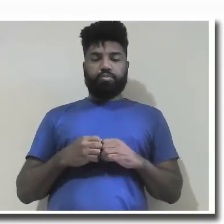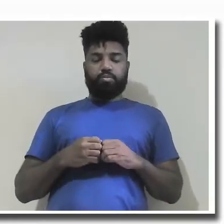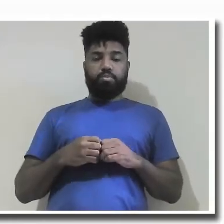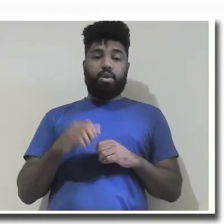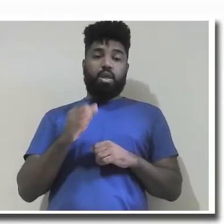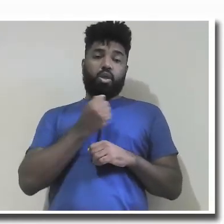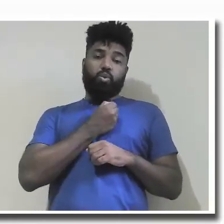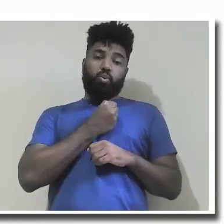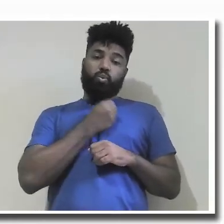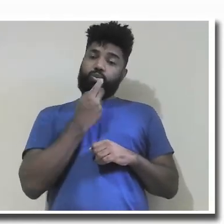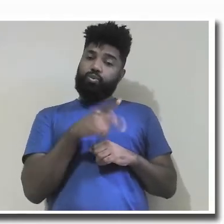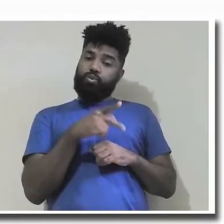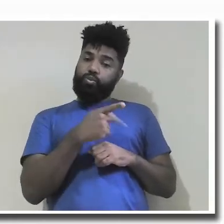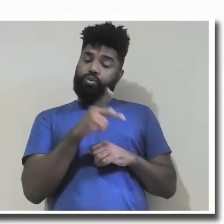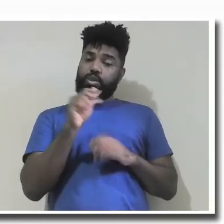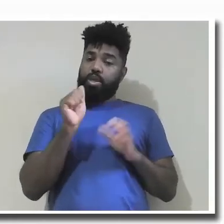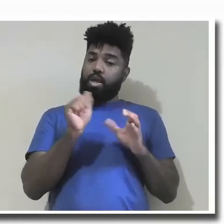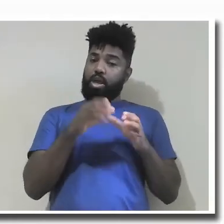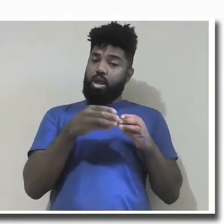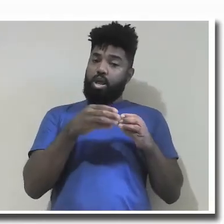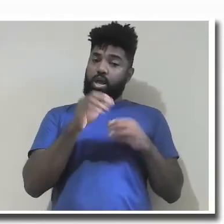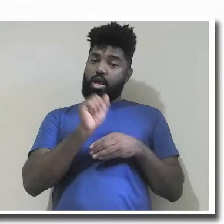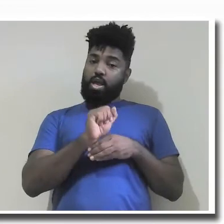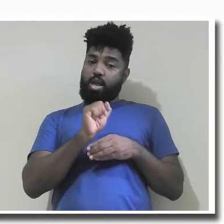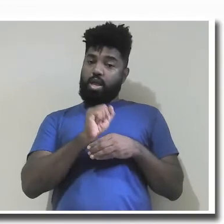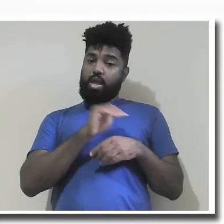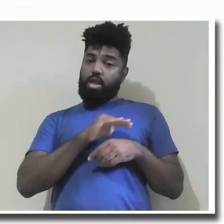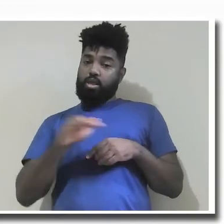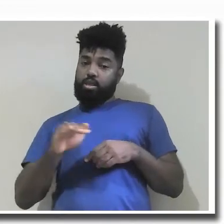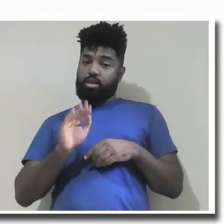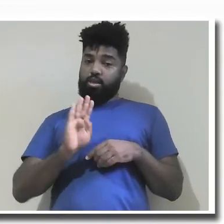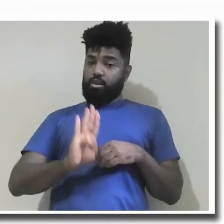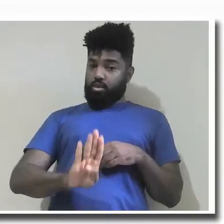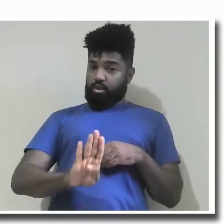valor A dividido por um valor B